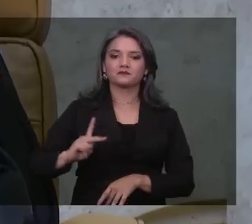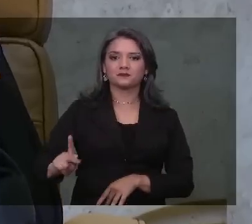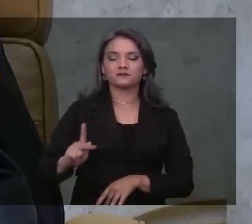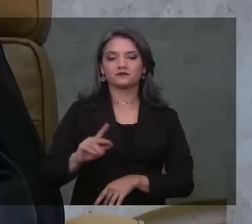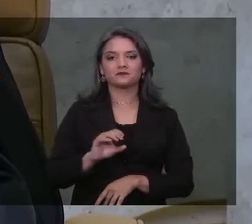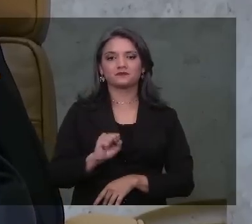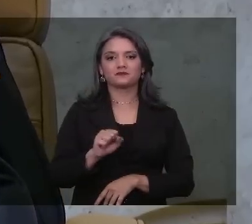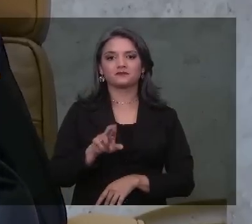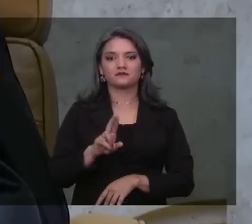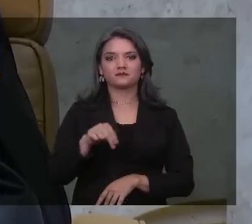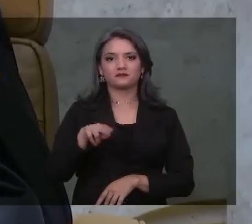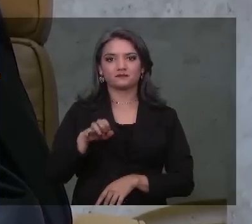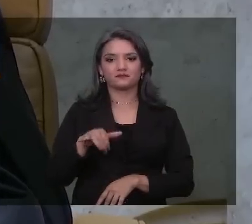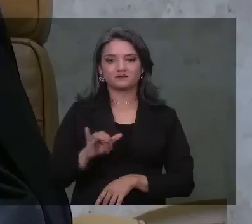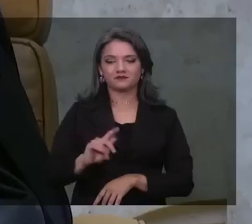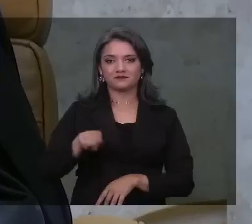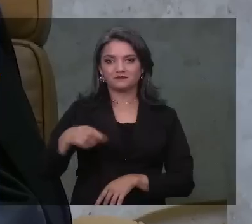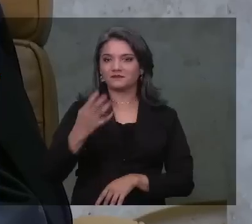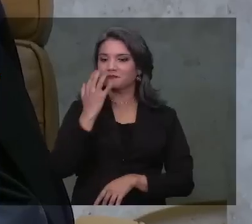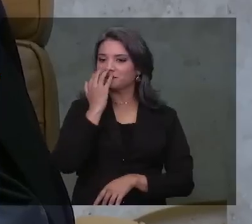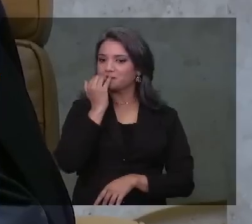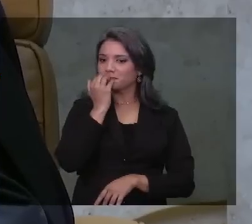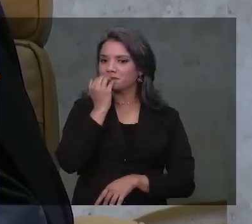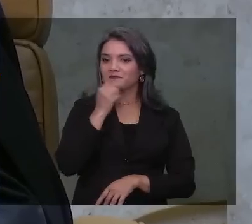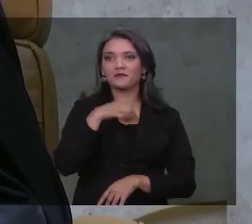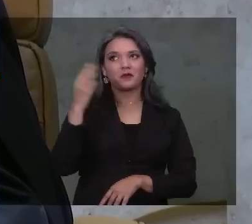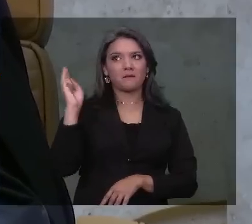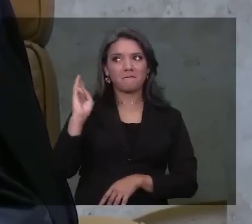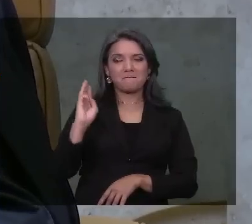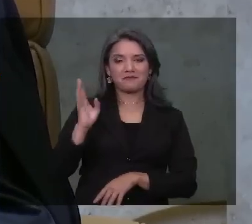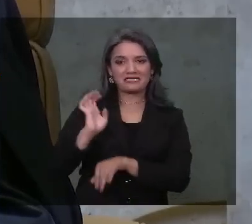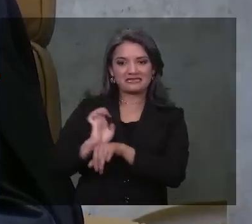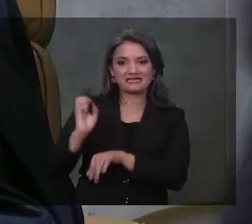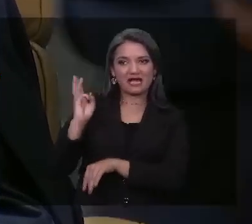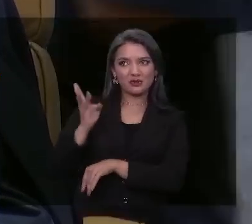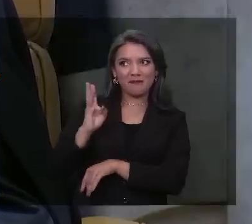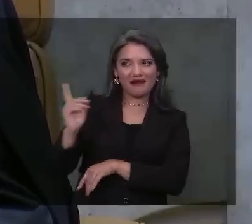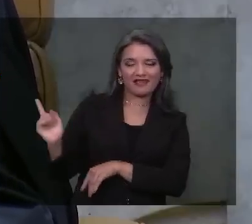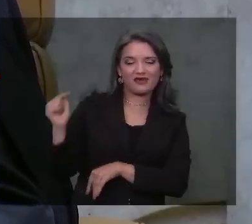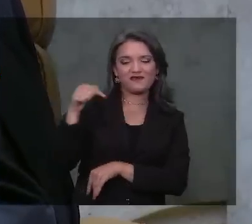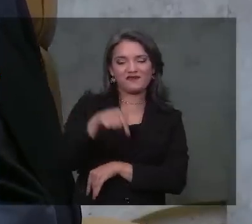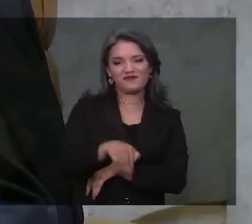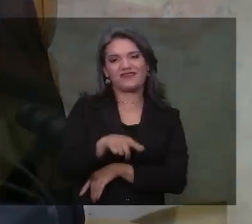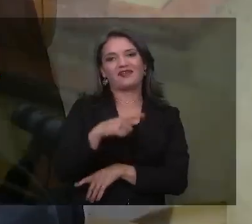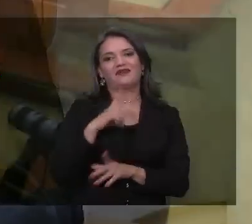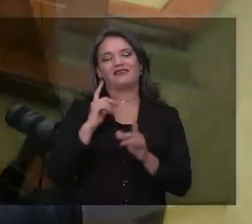que fez o esforço de vir do Maranhão até aqui para essa posse, o que muito me honra.